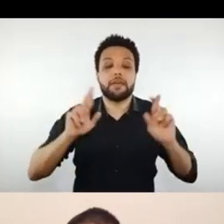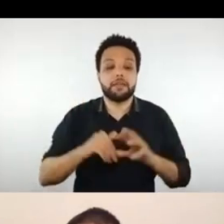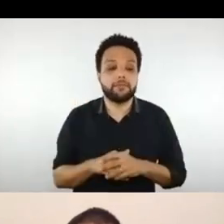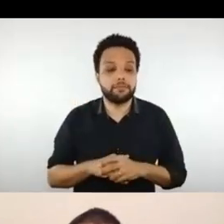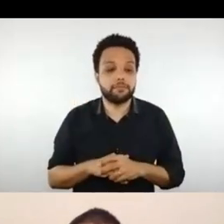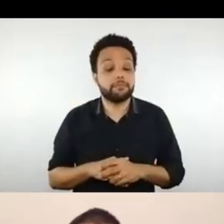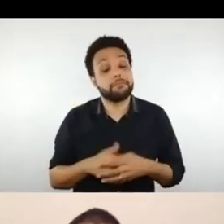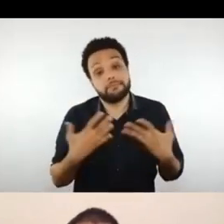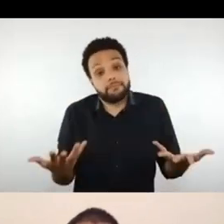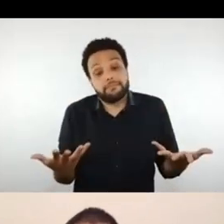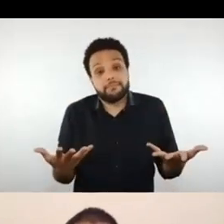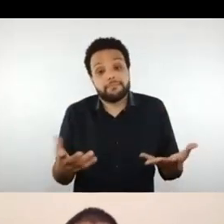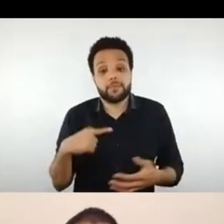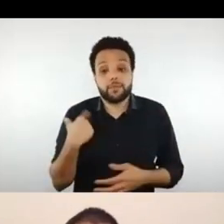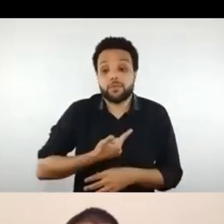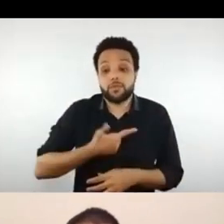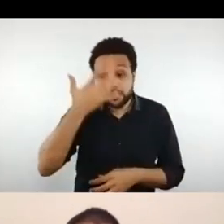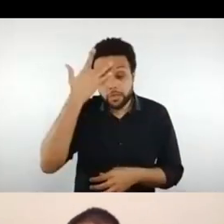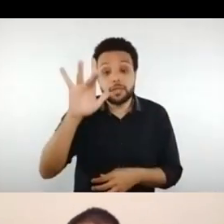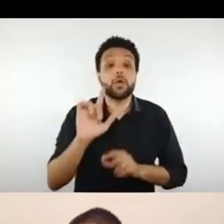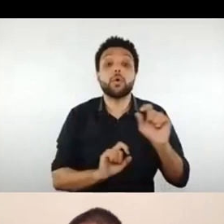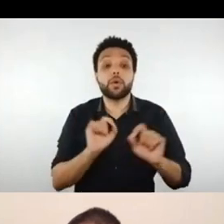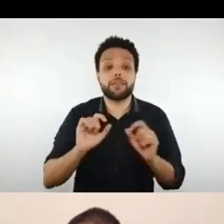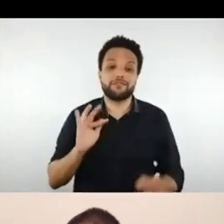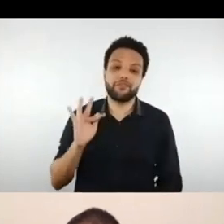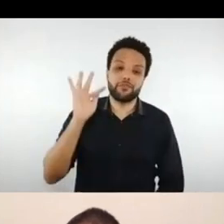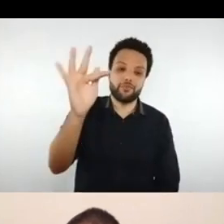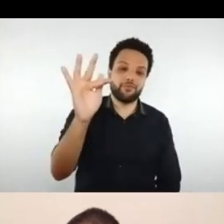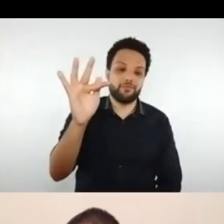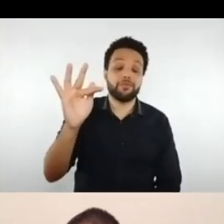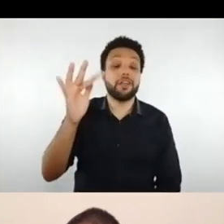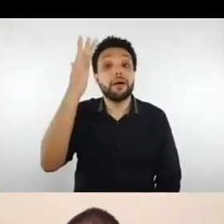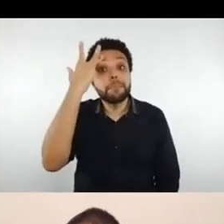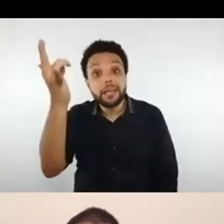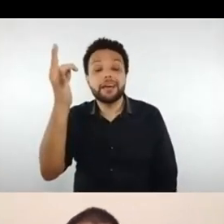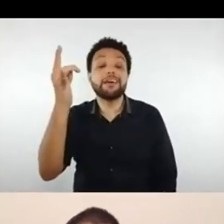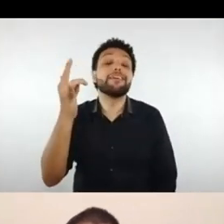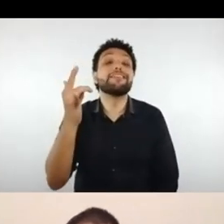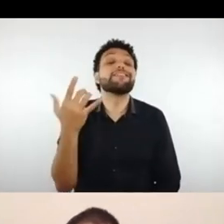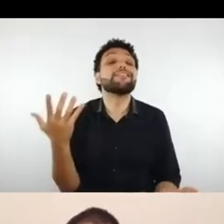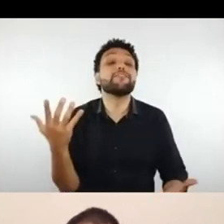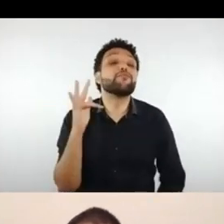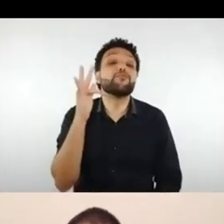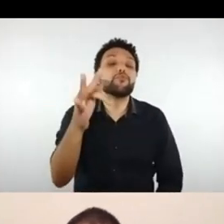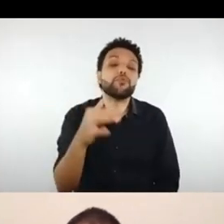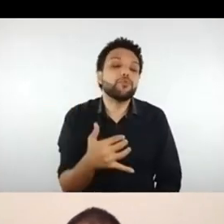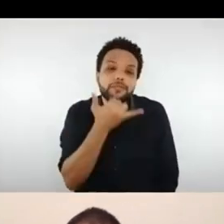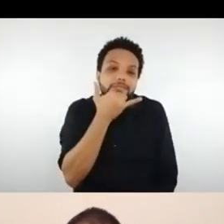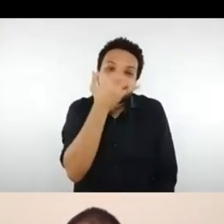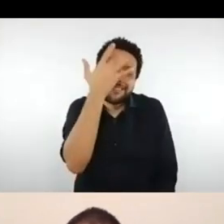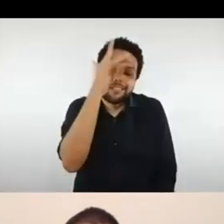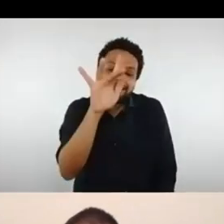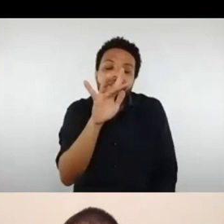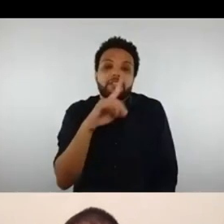Agora, é isso. Assim, a gente não sabe o que será de nós, né? O que será amanhã. Né? A gente tem aqui um movimento